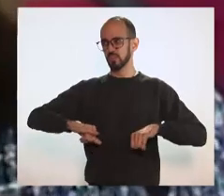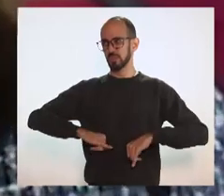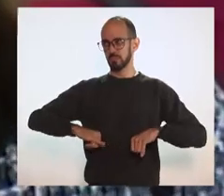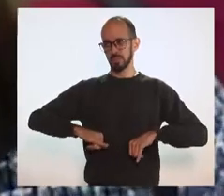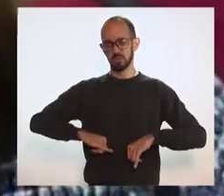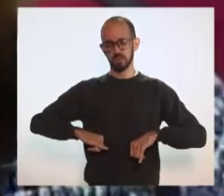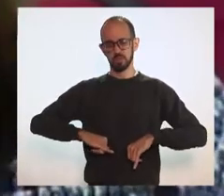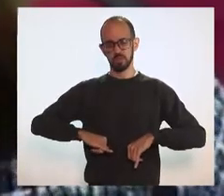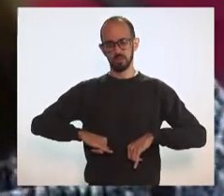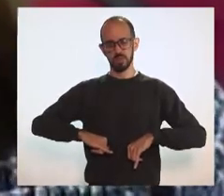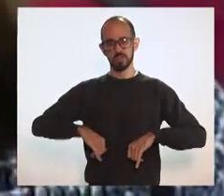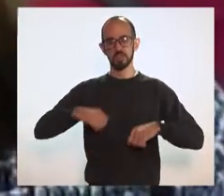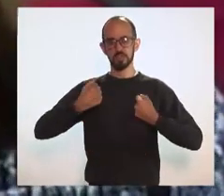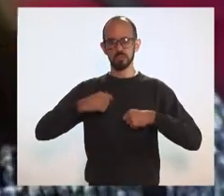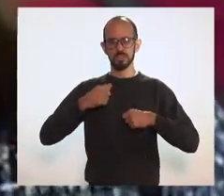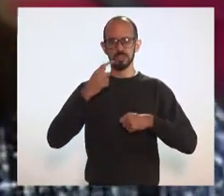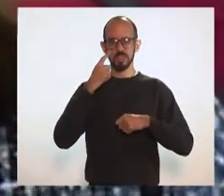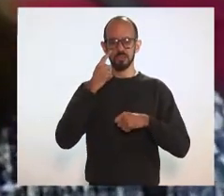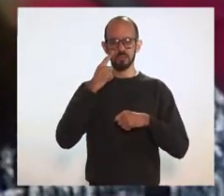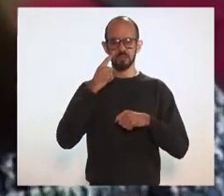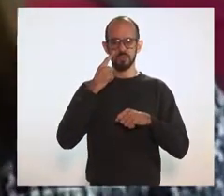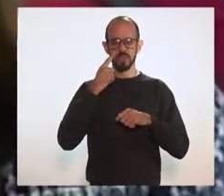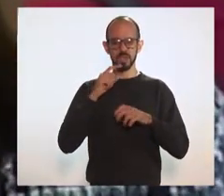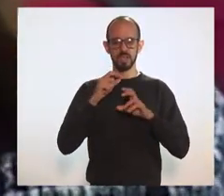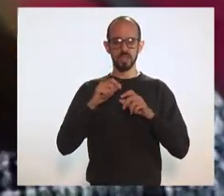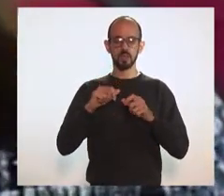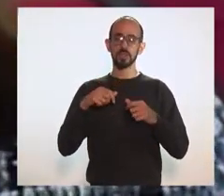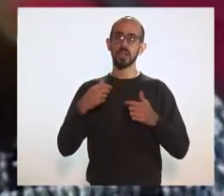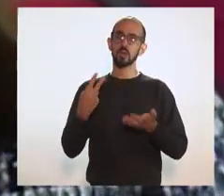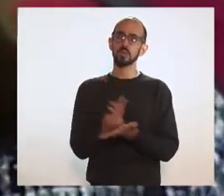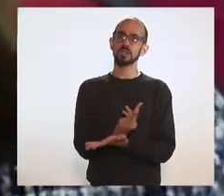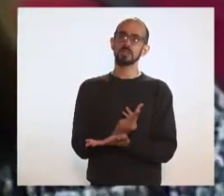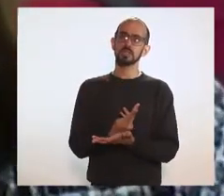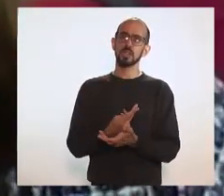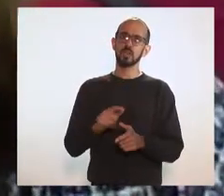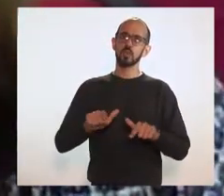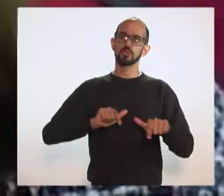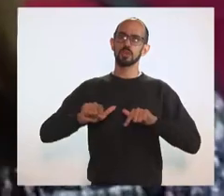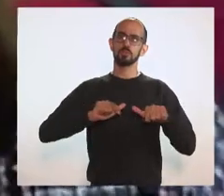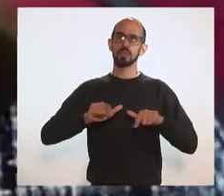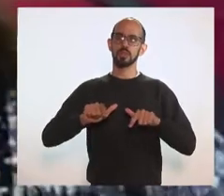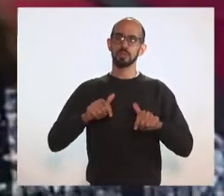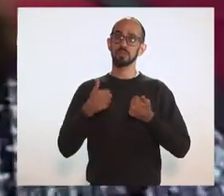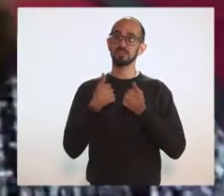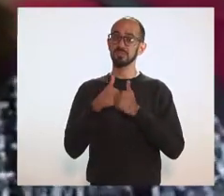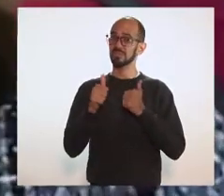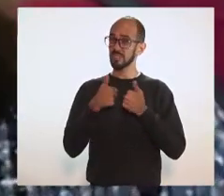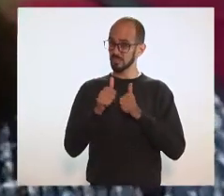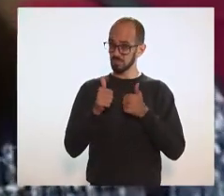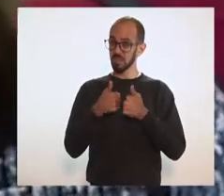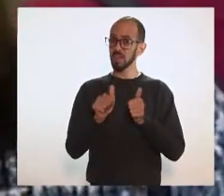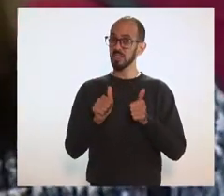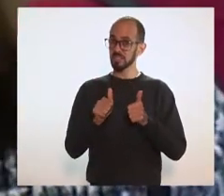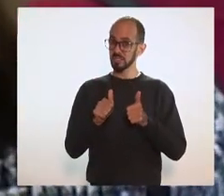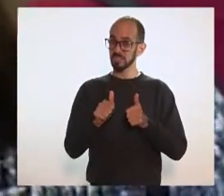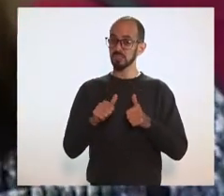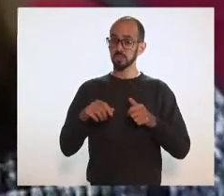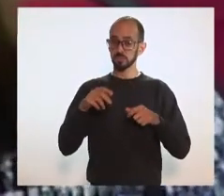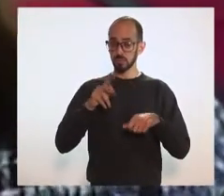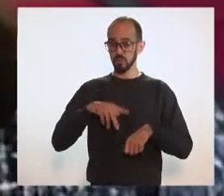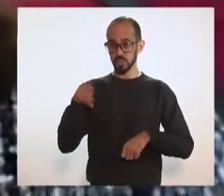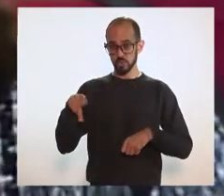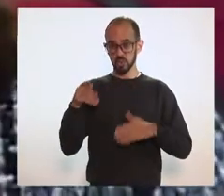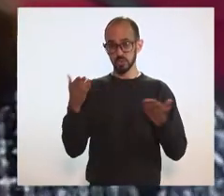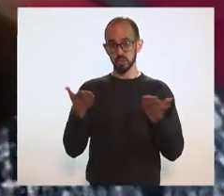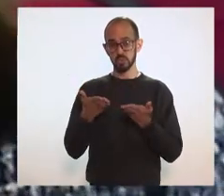tem que assistir aqui o que estão passando os trabalhadores no sistema público de transporte. Os professores